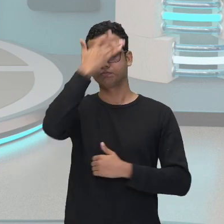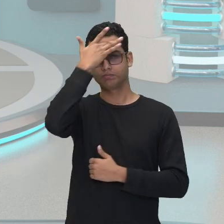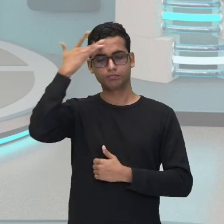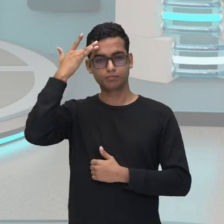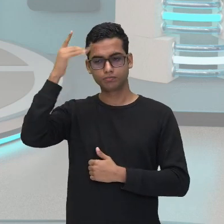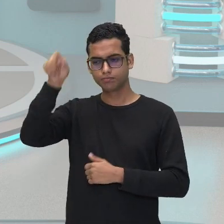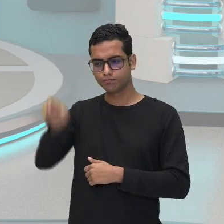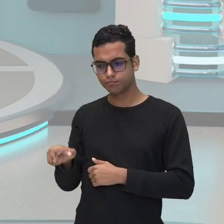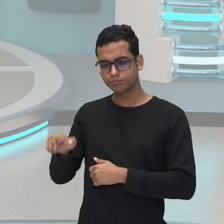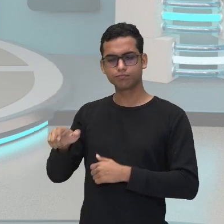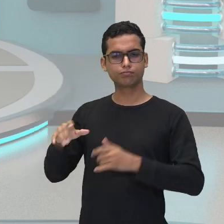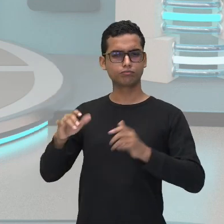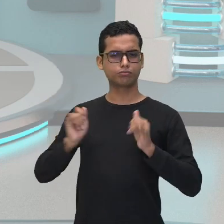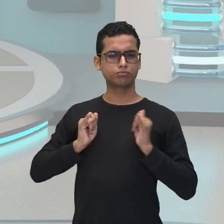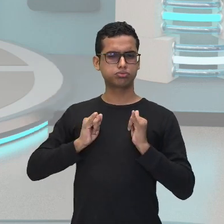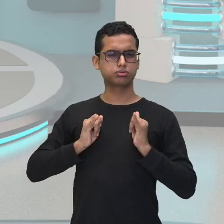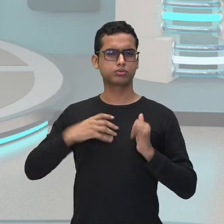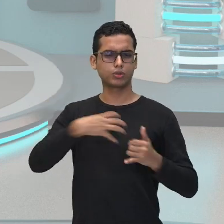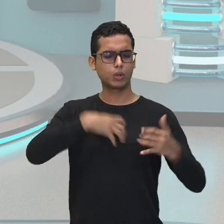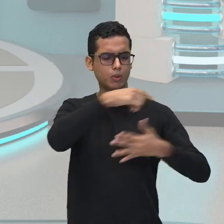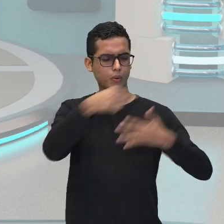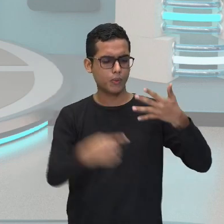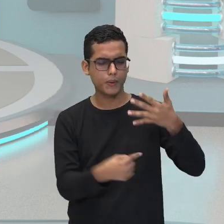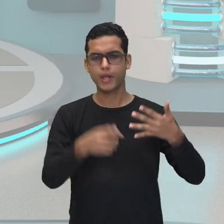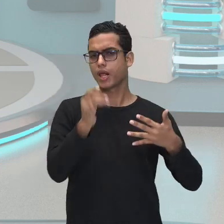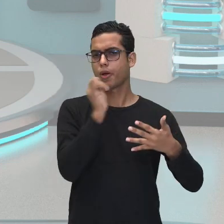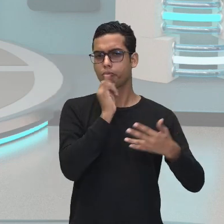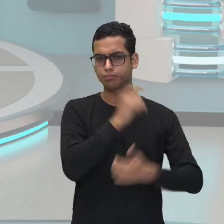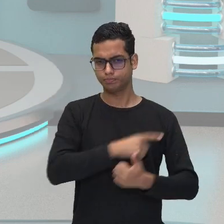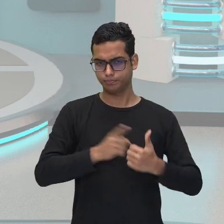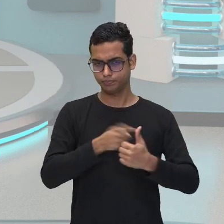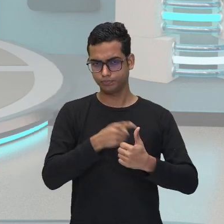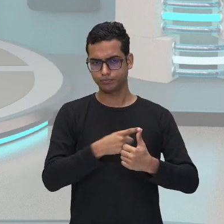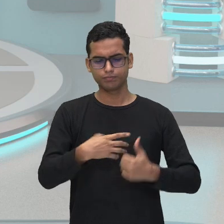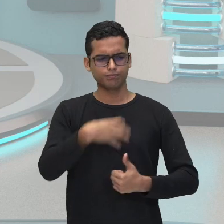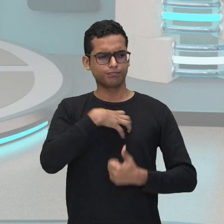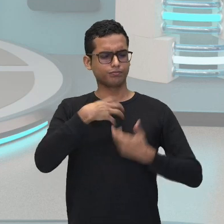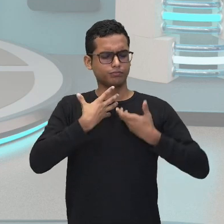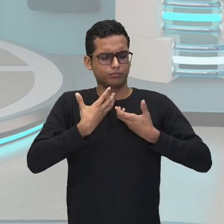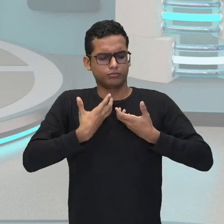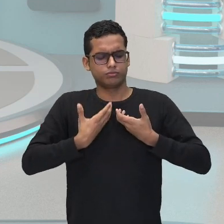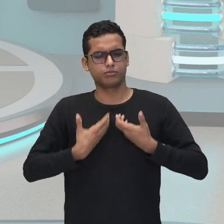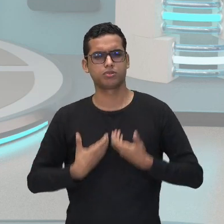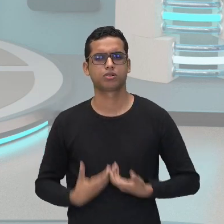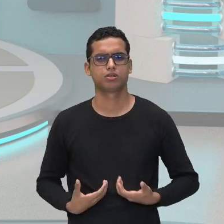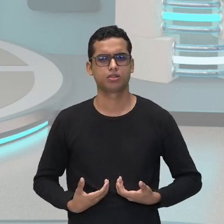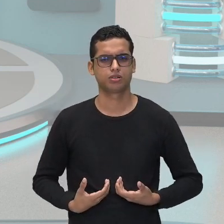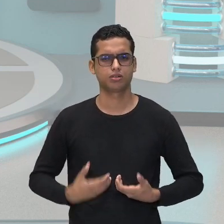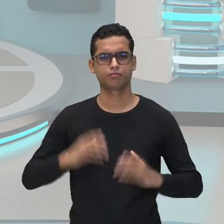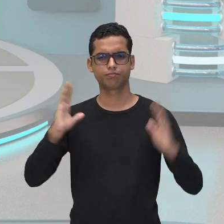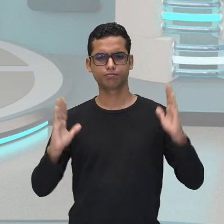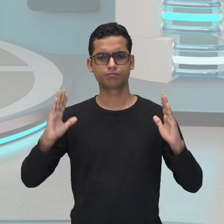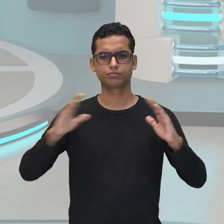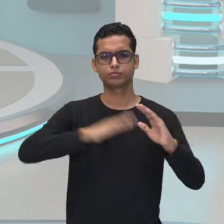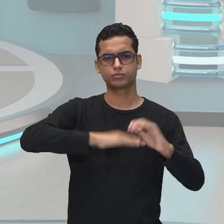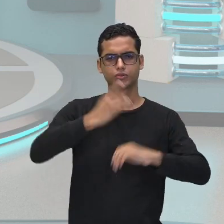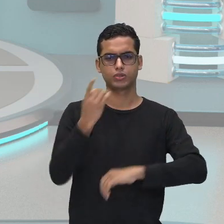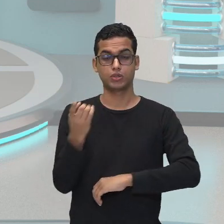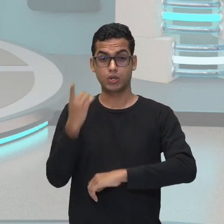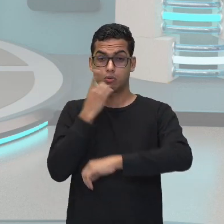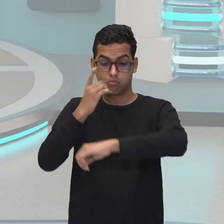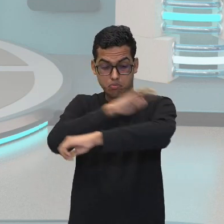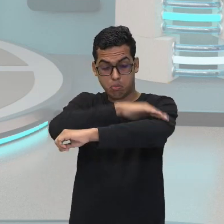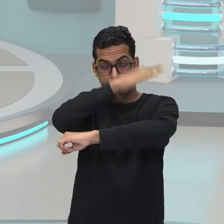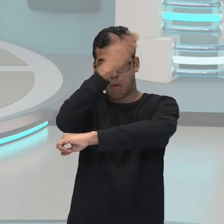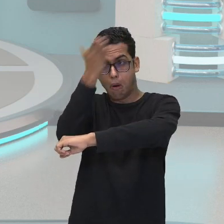tende a apresentar sintomas como, por exemplo, se sentindo muito cansada durante o seu dia a dia, né,